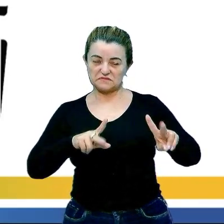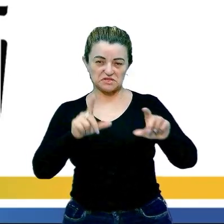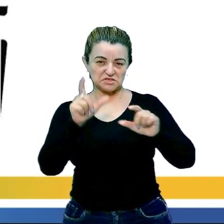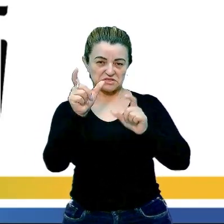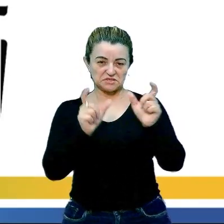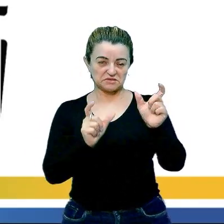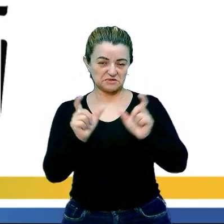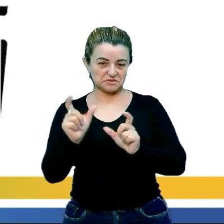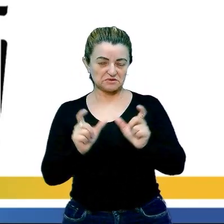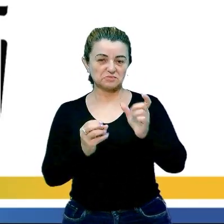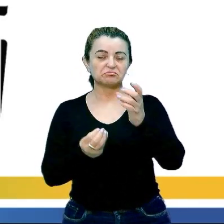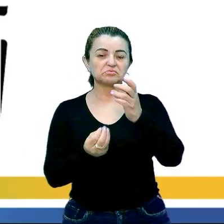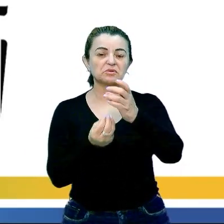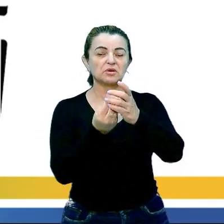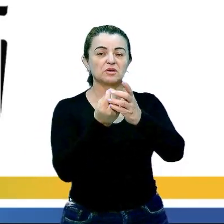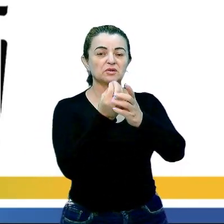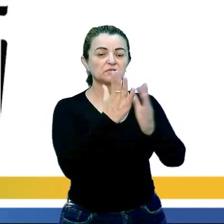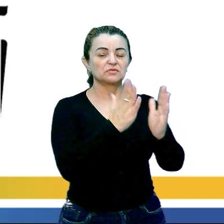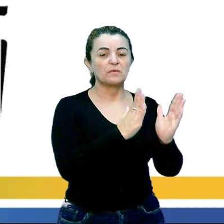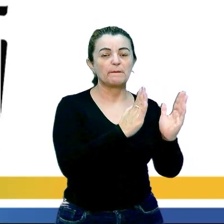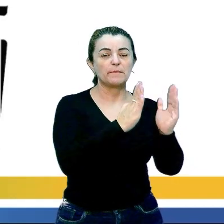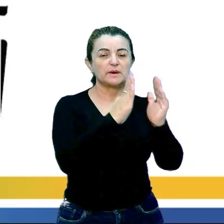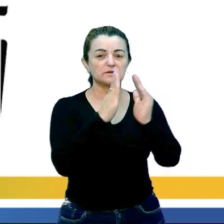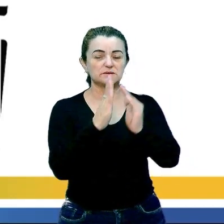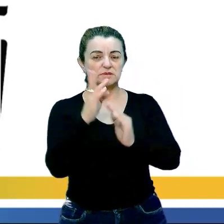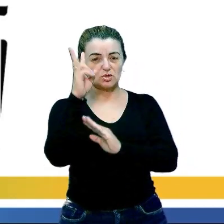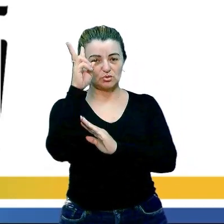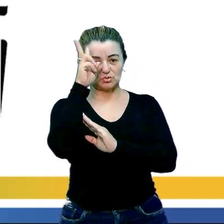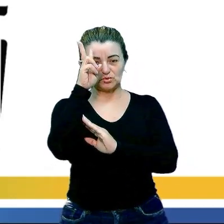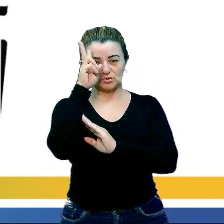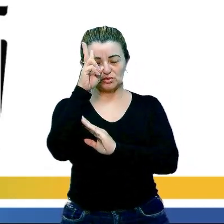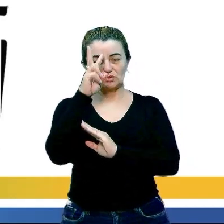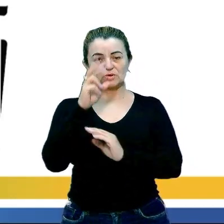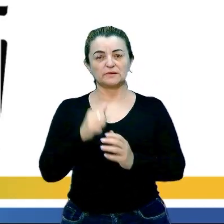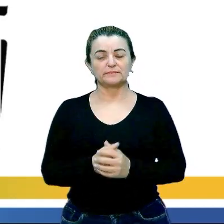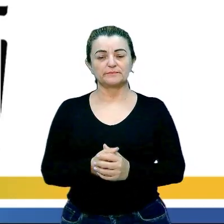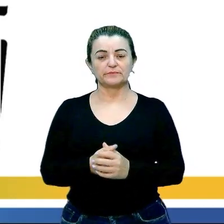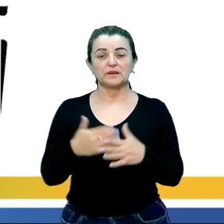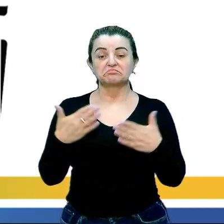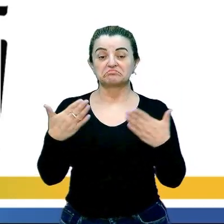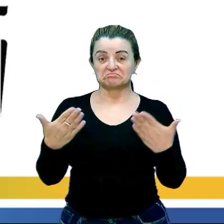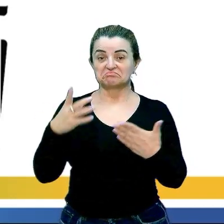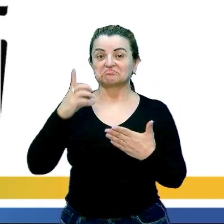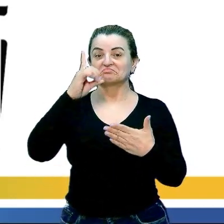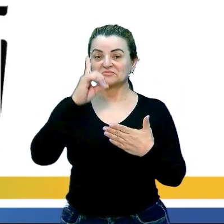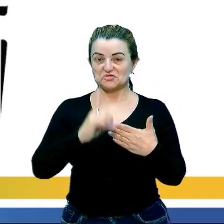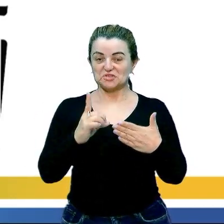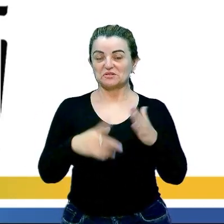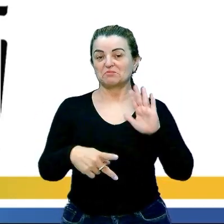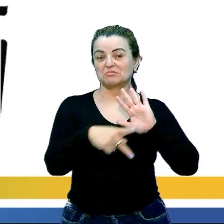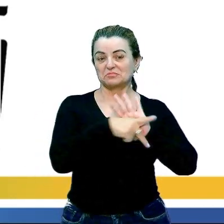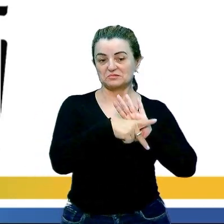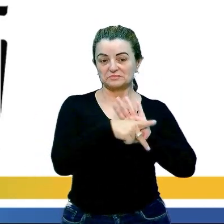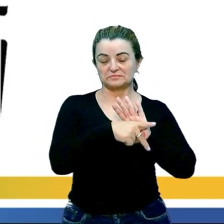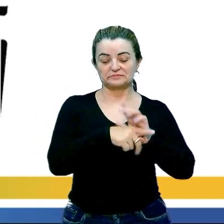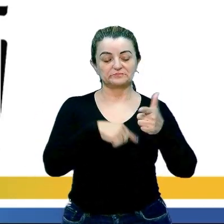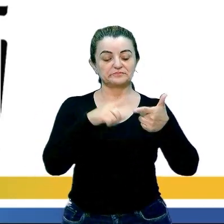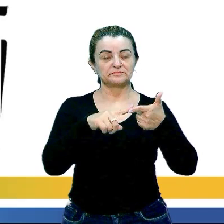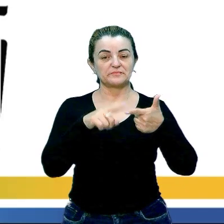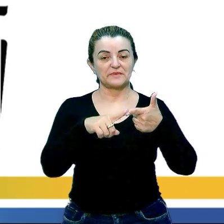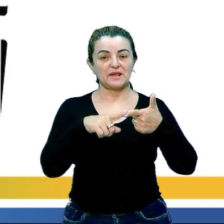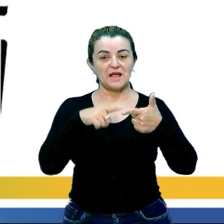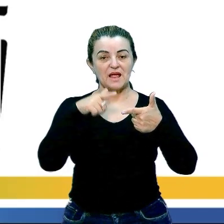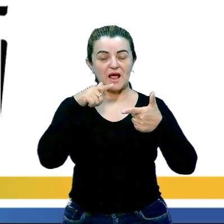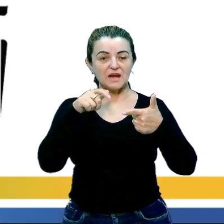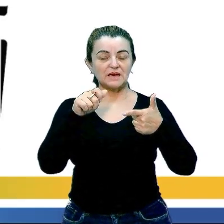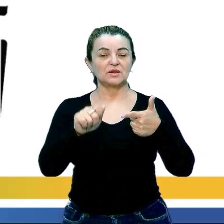corpus, né? Eles surgiram nesse período da história romana, né? Então, o direito é um legado. A língua,